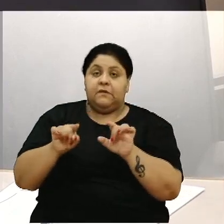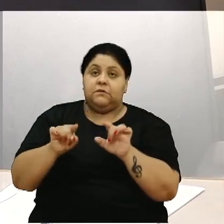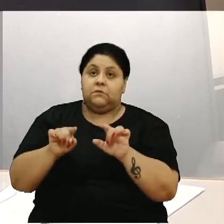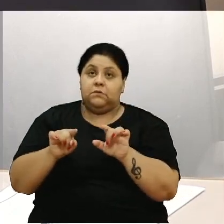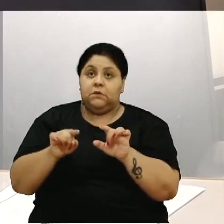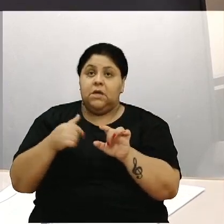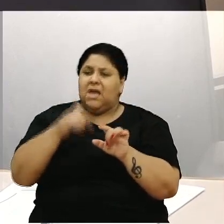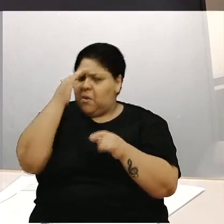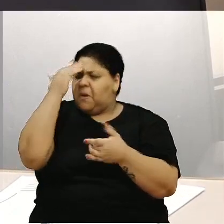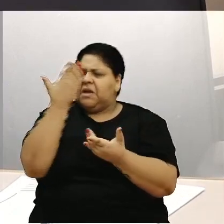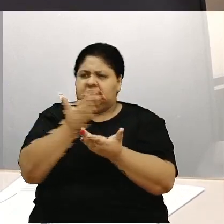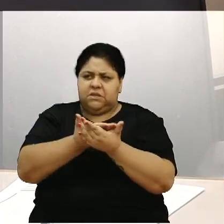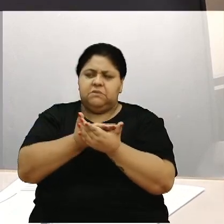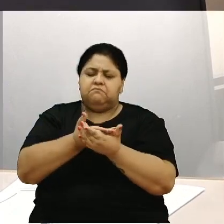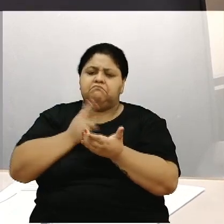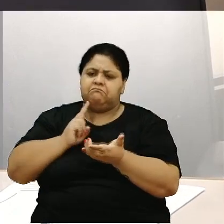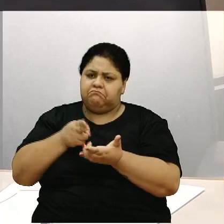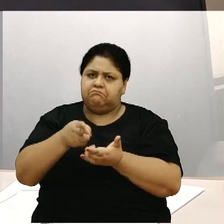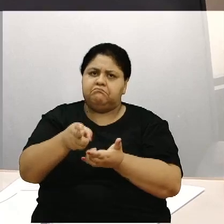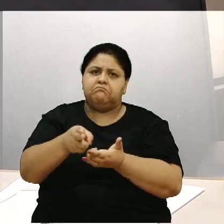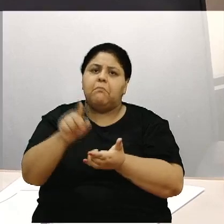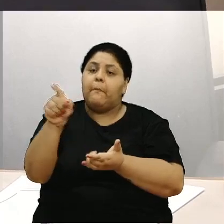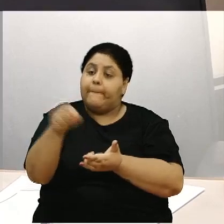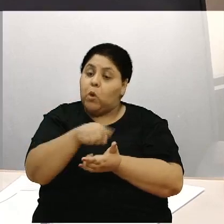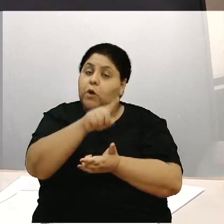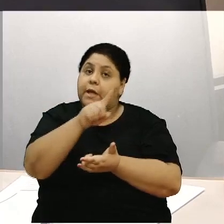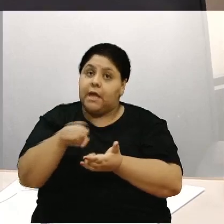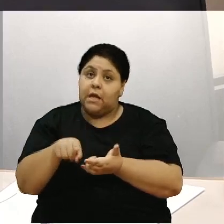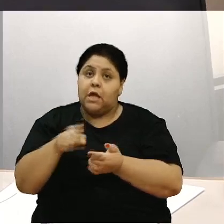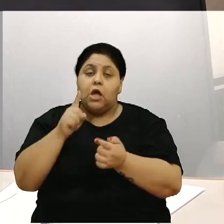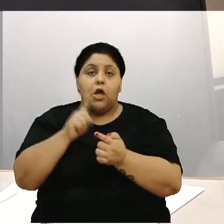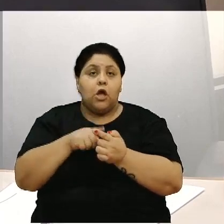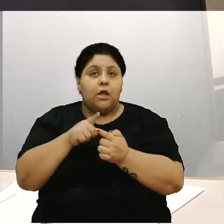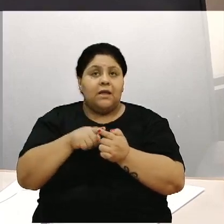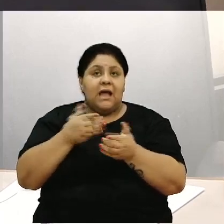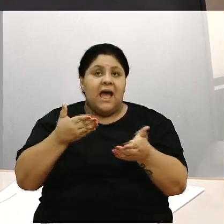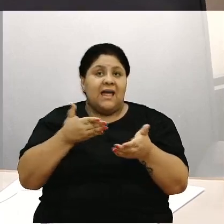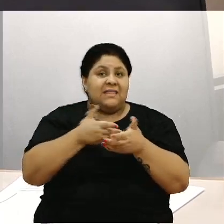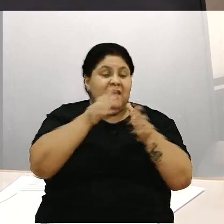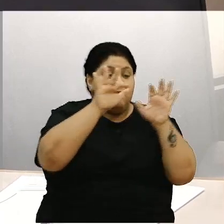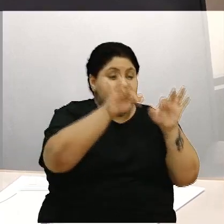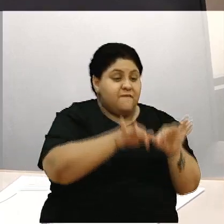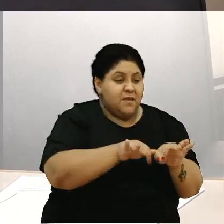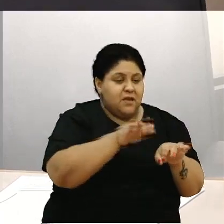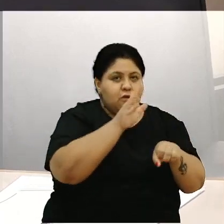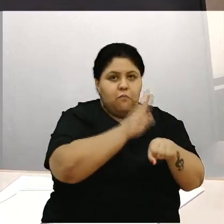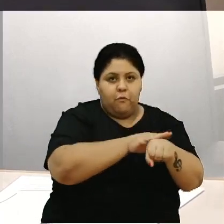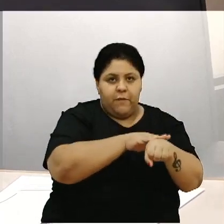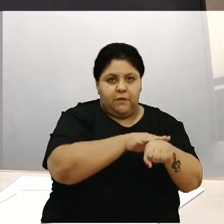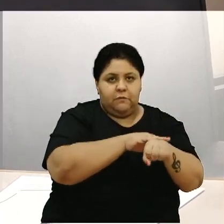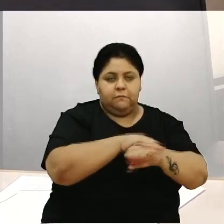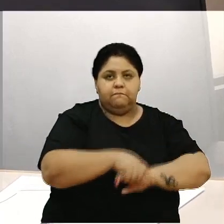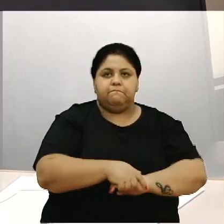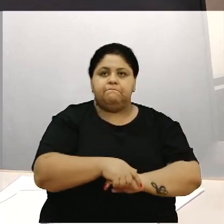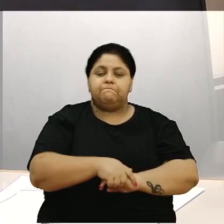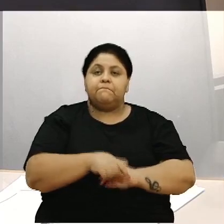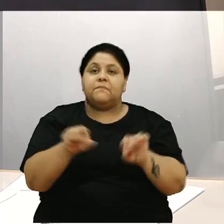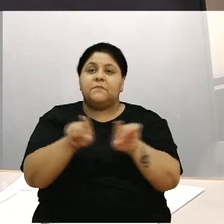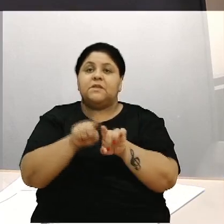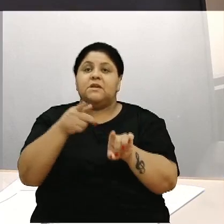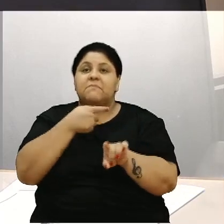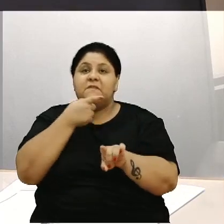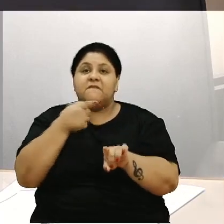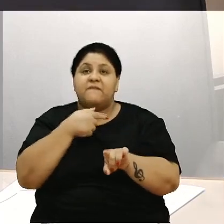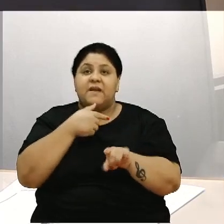acredito que deve sim permanecer interditado até que passe esse momento, até que sejam feitos os estudos. A senhora também traz a questão da Rota do